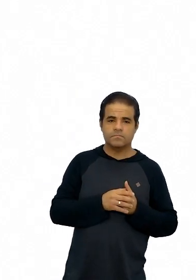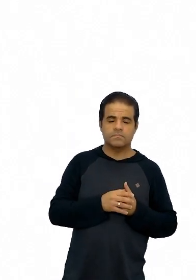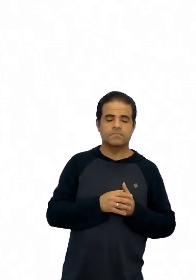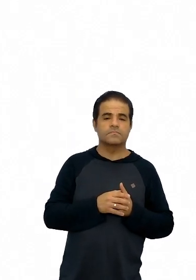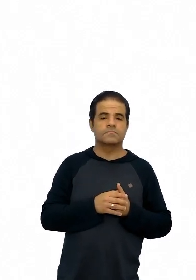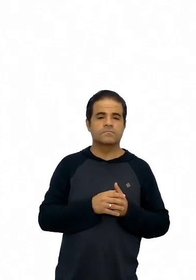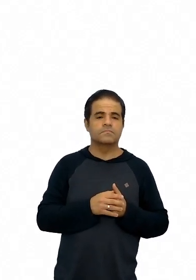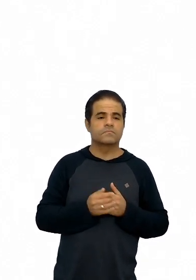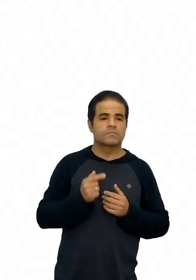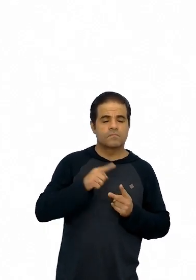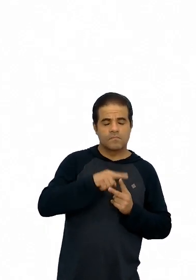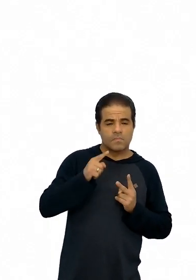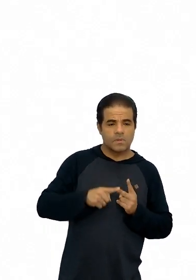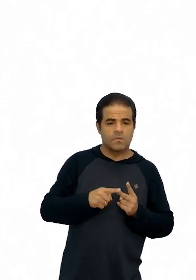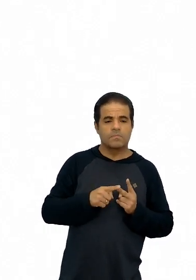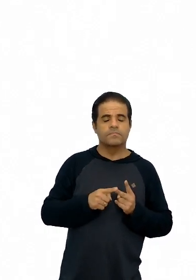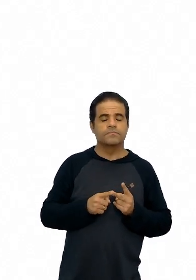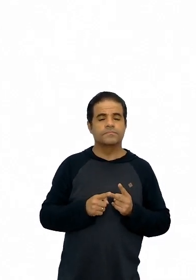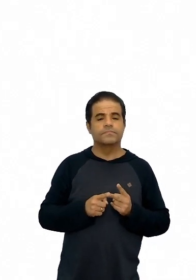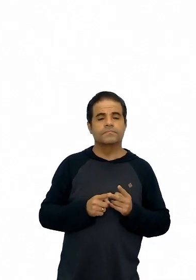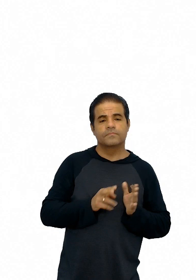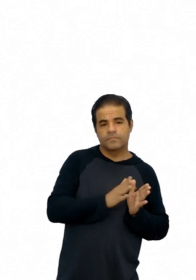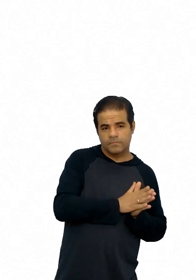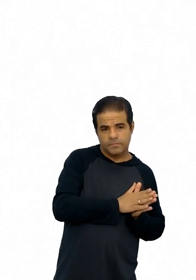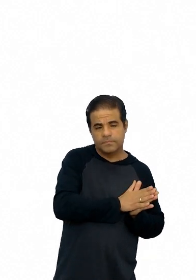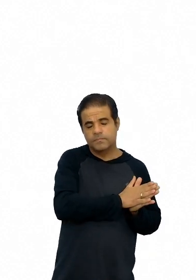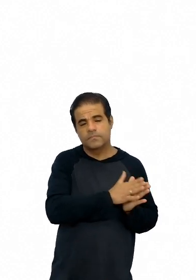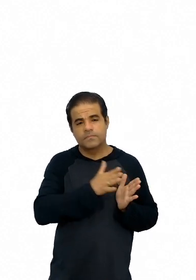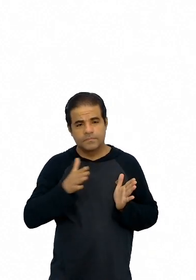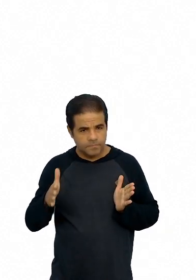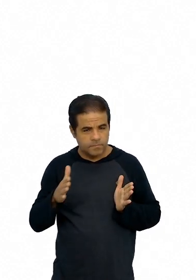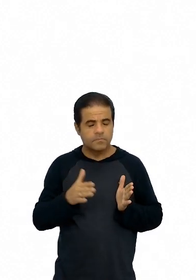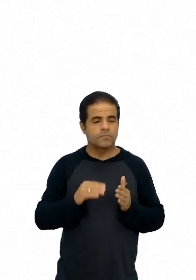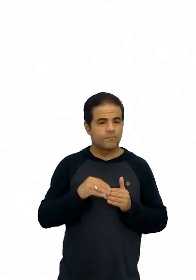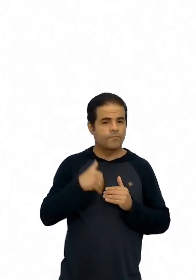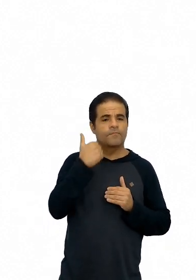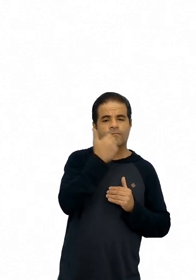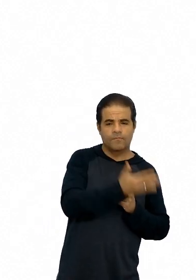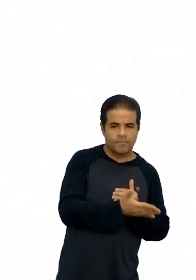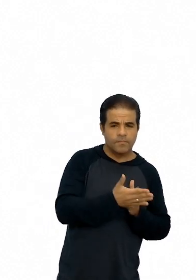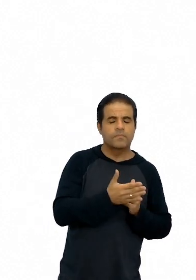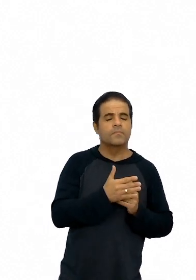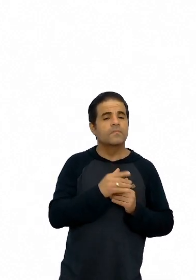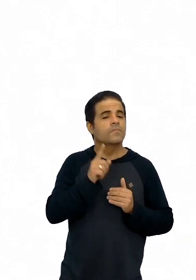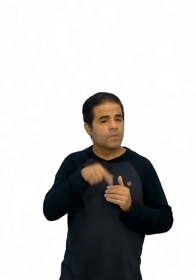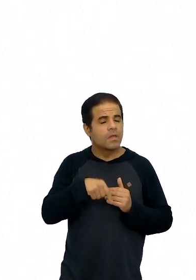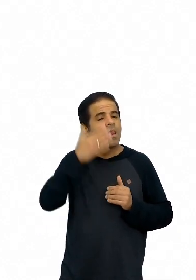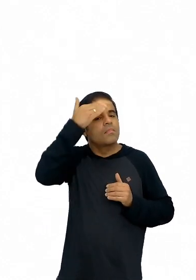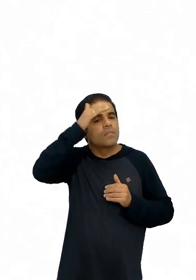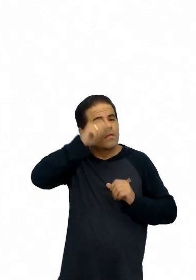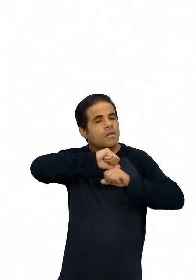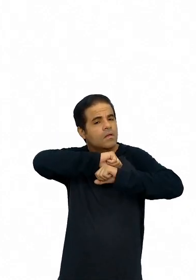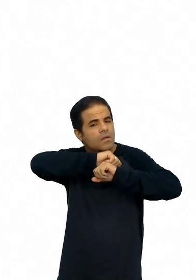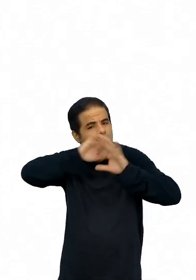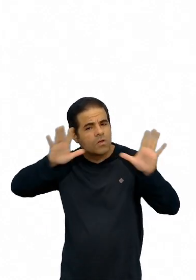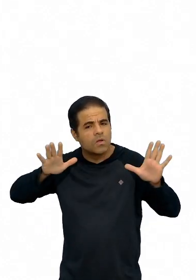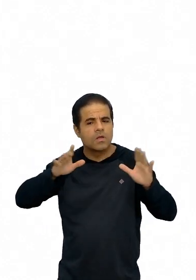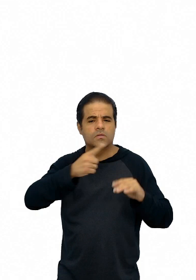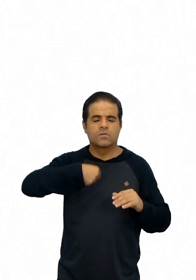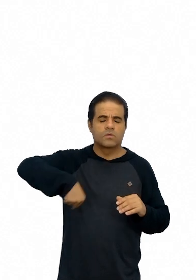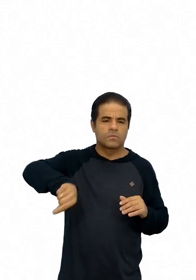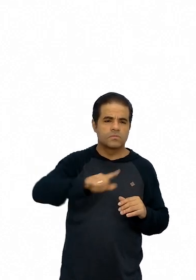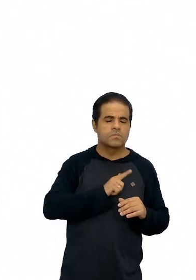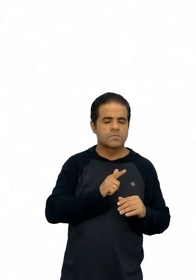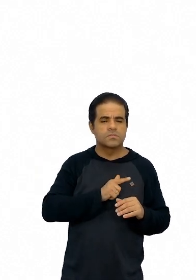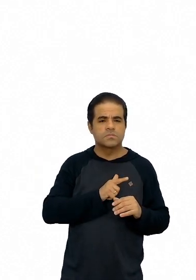por essas duas semirretas que está indicado, mas tem o outro ali de fora também, tá? E ele compreende, ele falou, nossa,